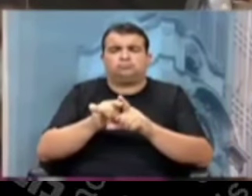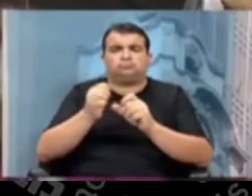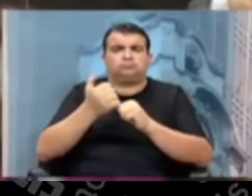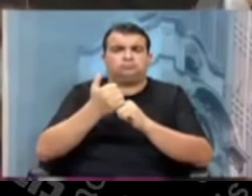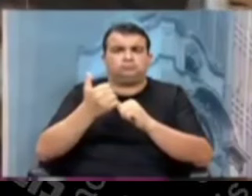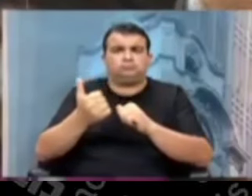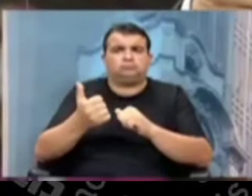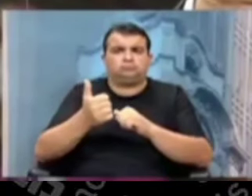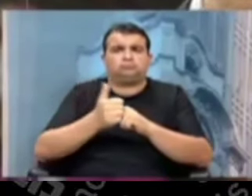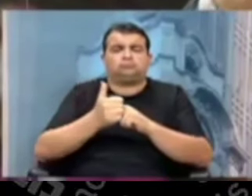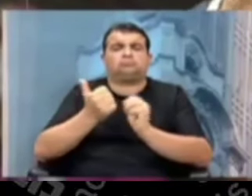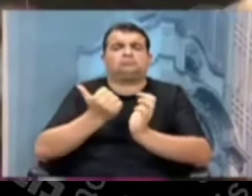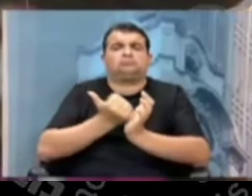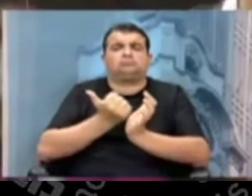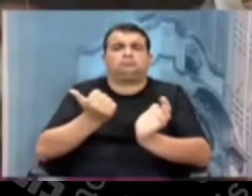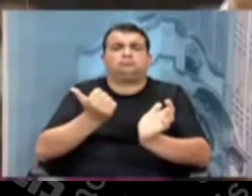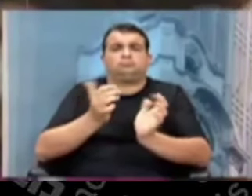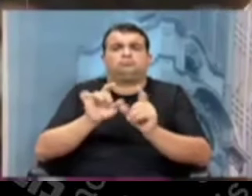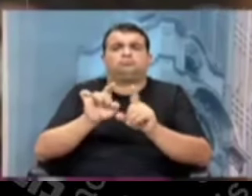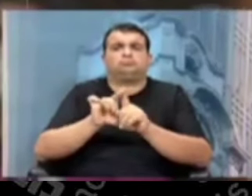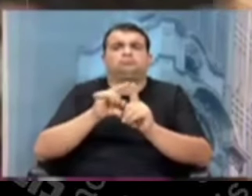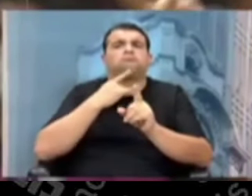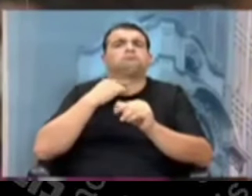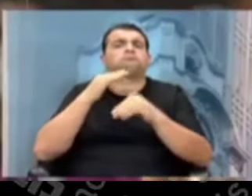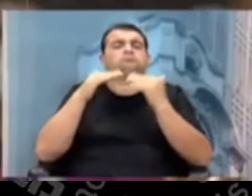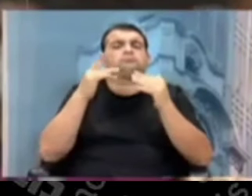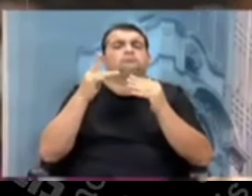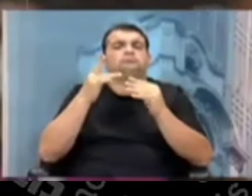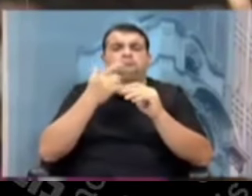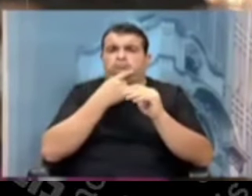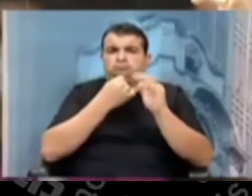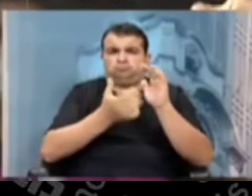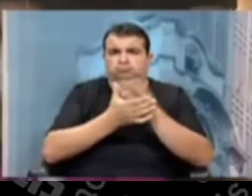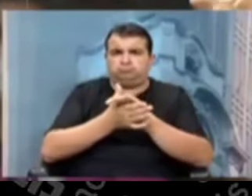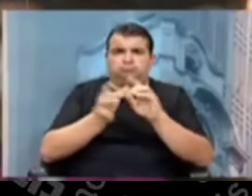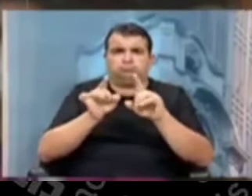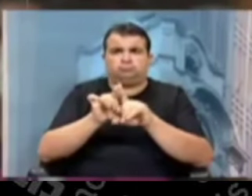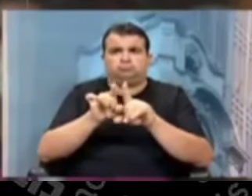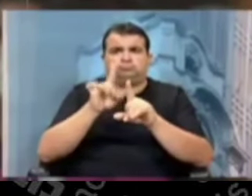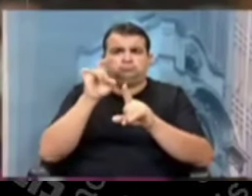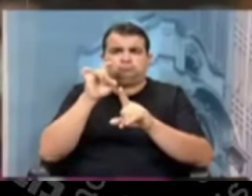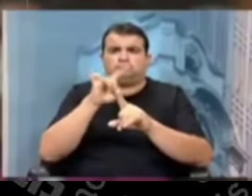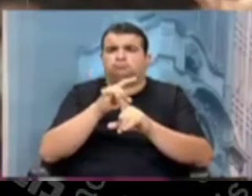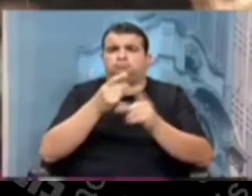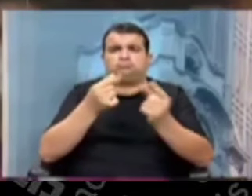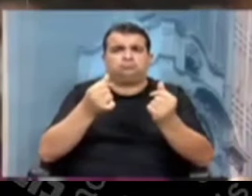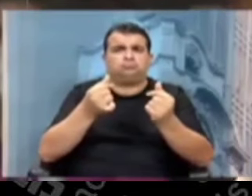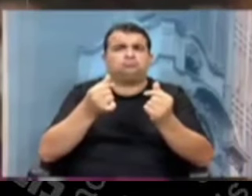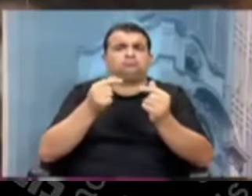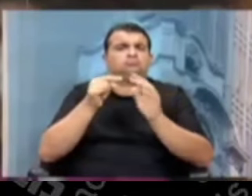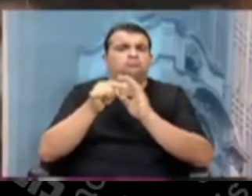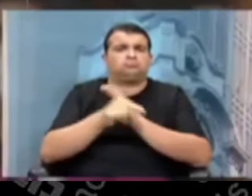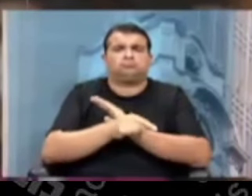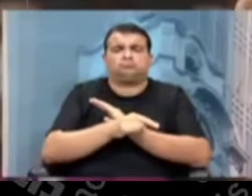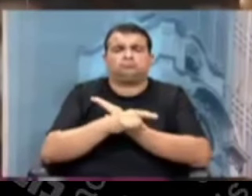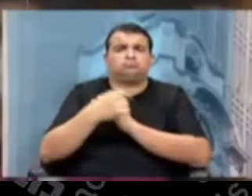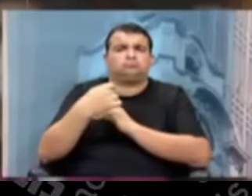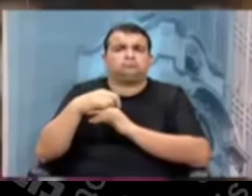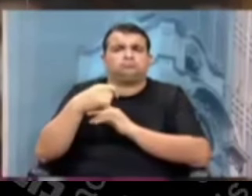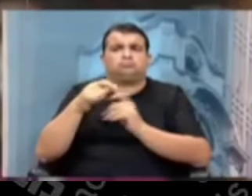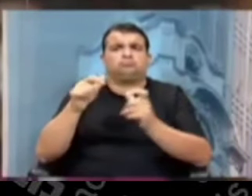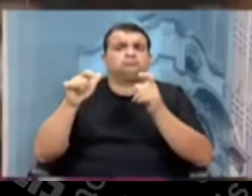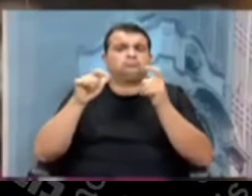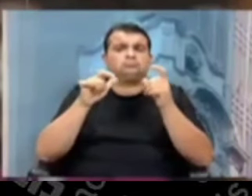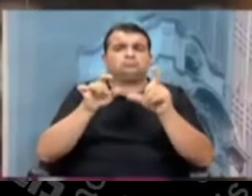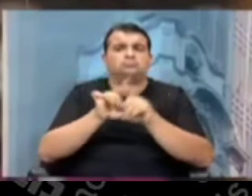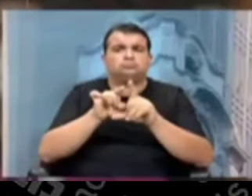diretoras para assessores P queria promoção délhi do seu marido que passava por dificuldades econômicas Profundas e precisavam de